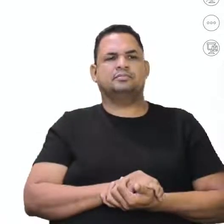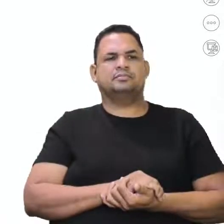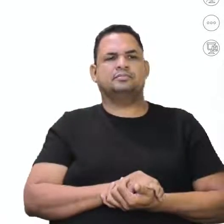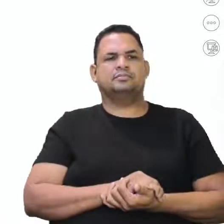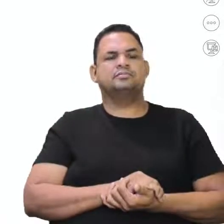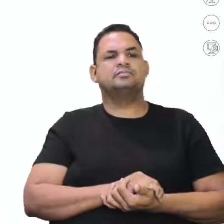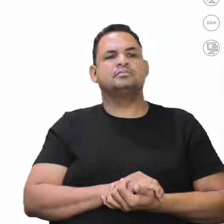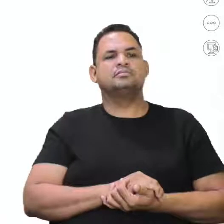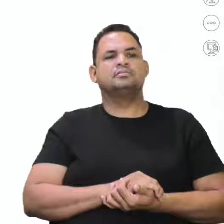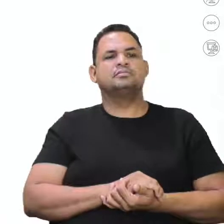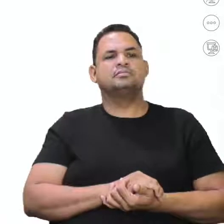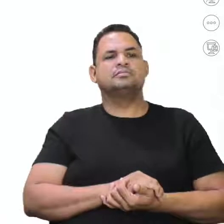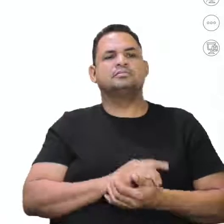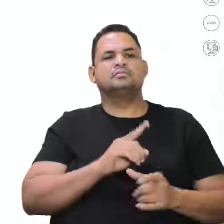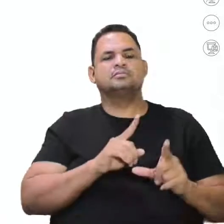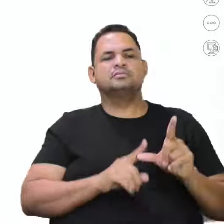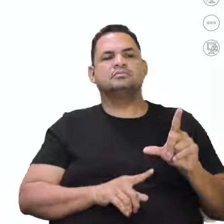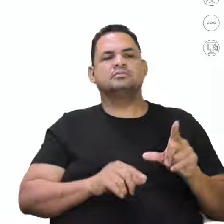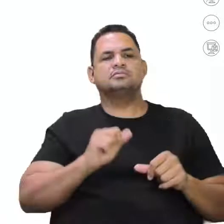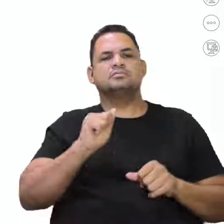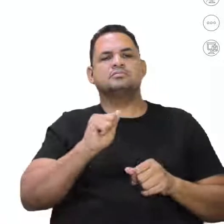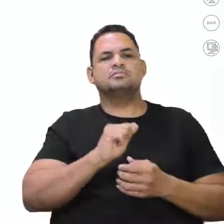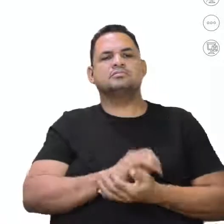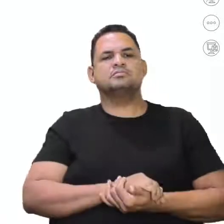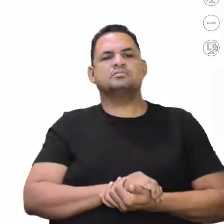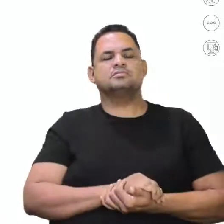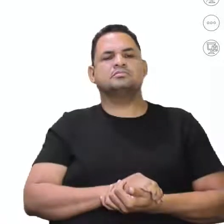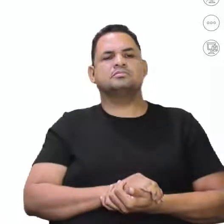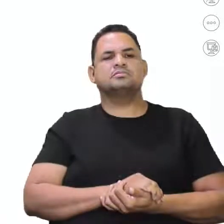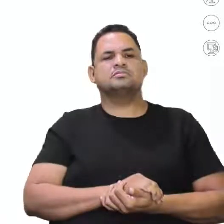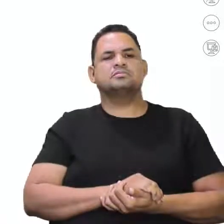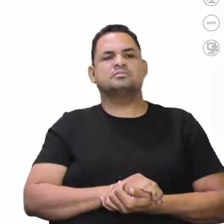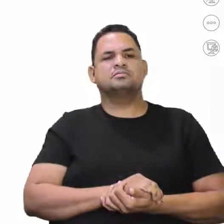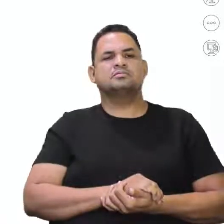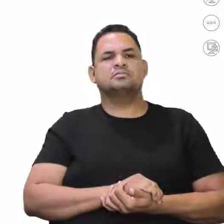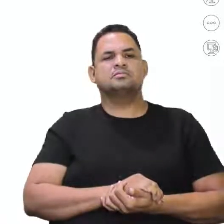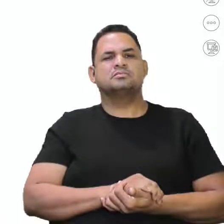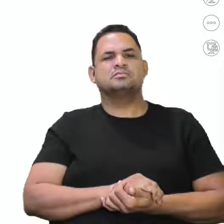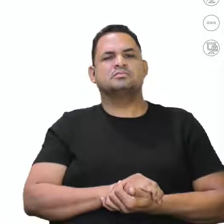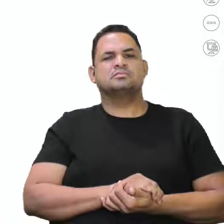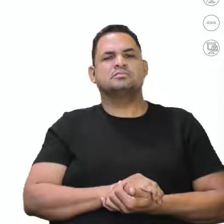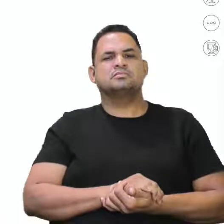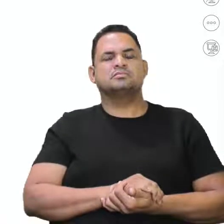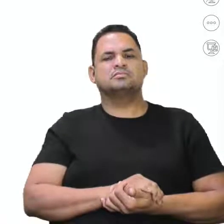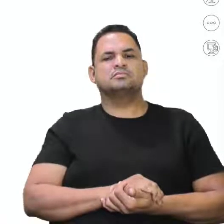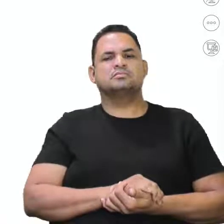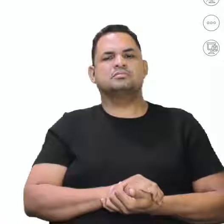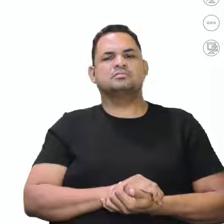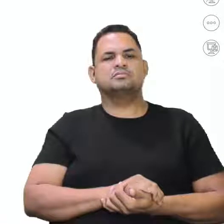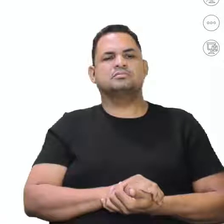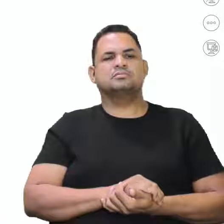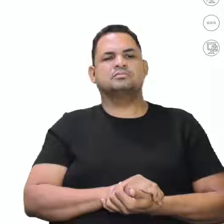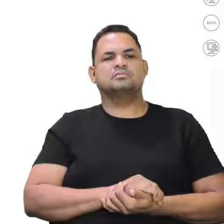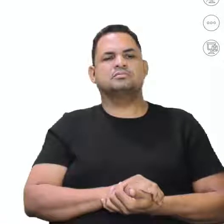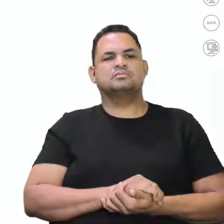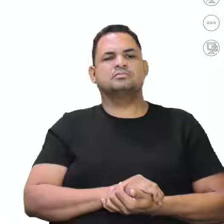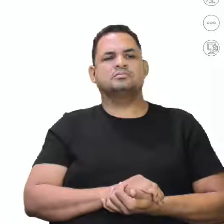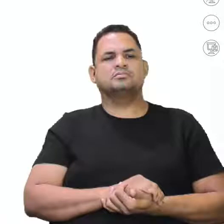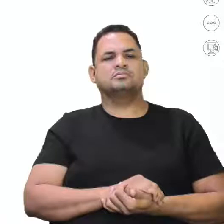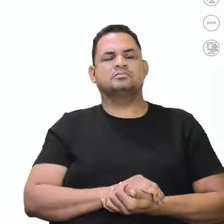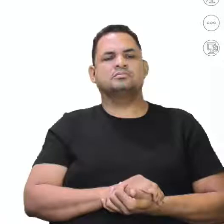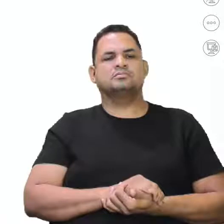lá. Letra A. Falling in love is probably one of the most